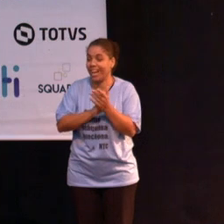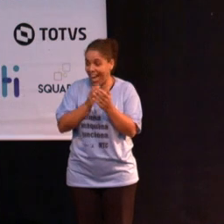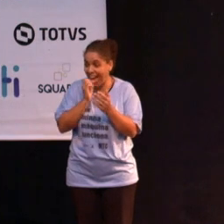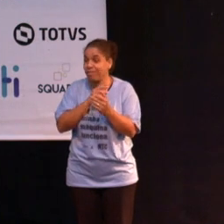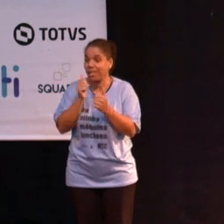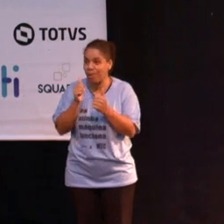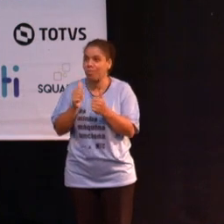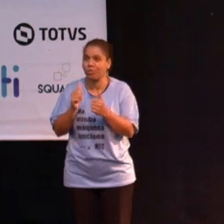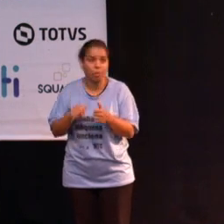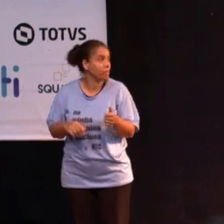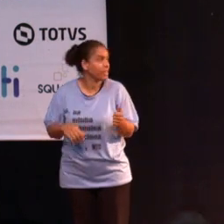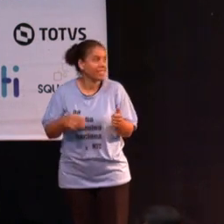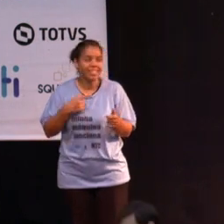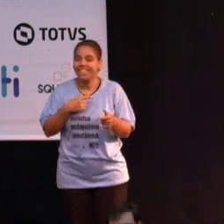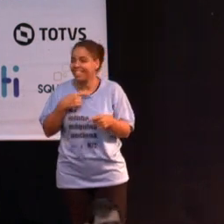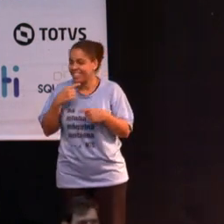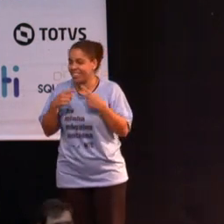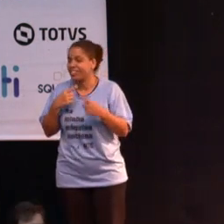dúvidas